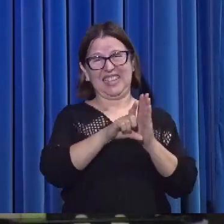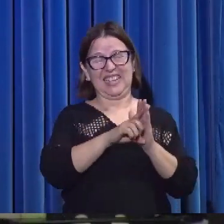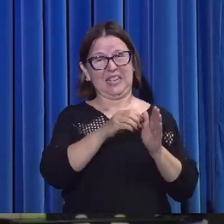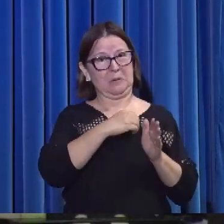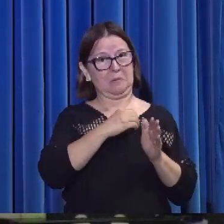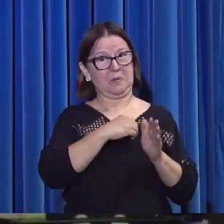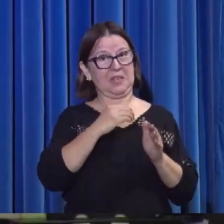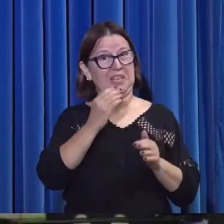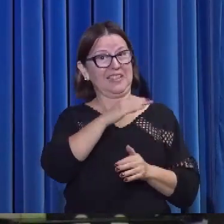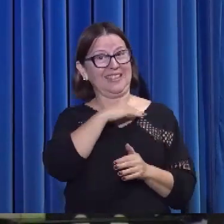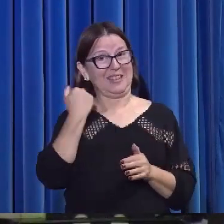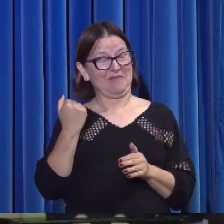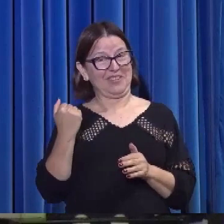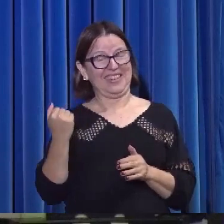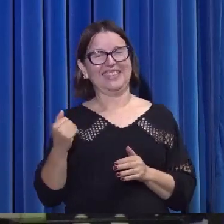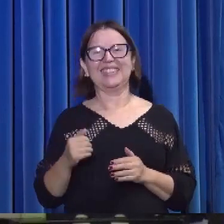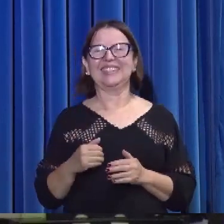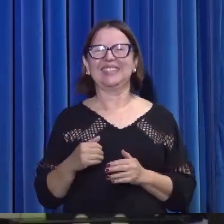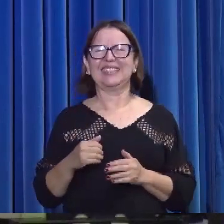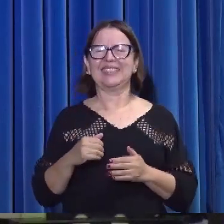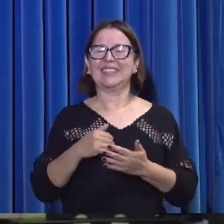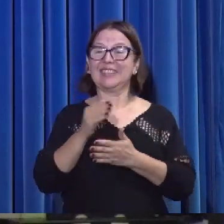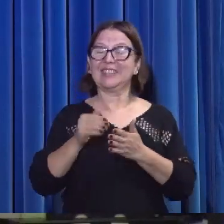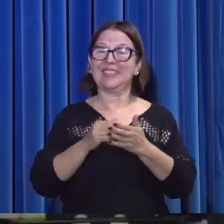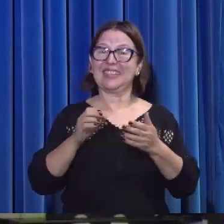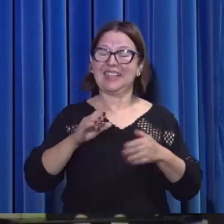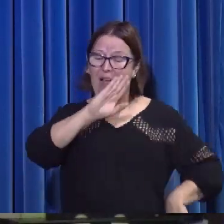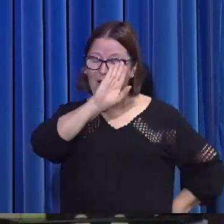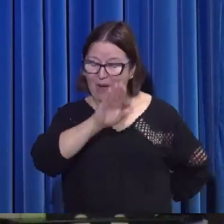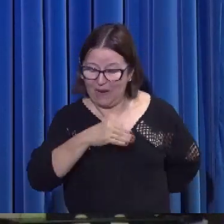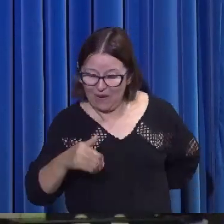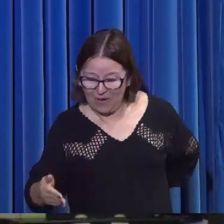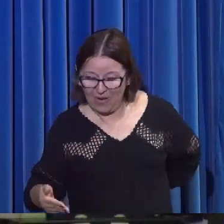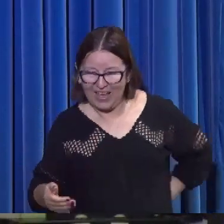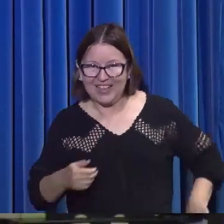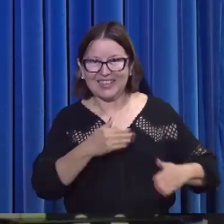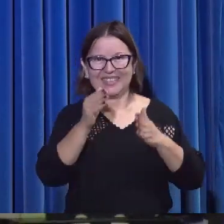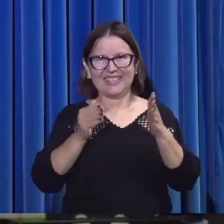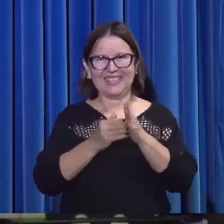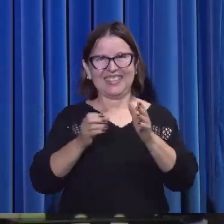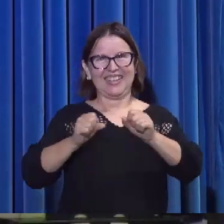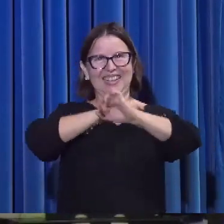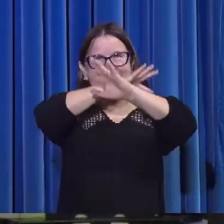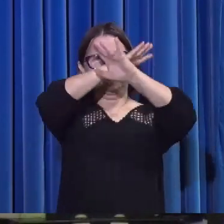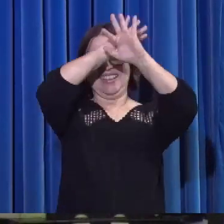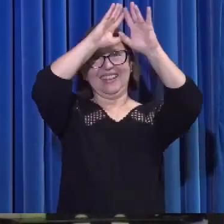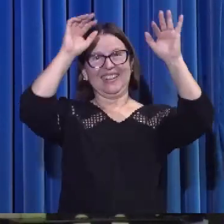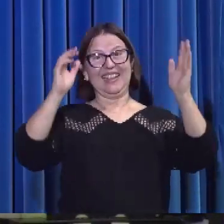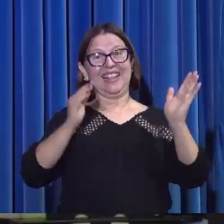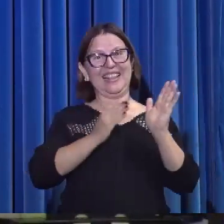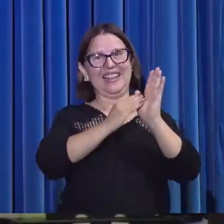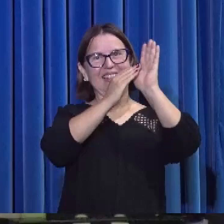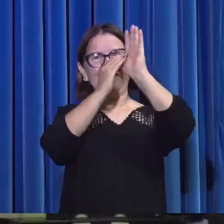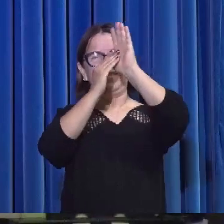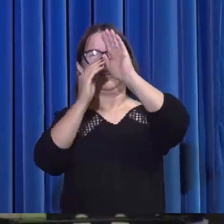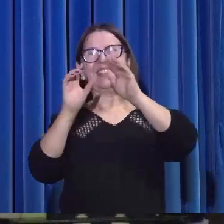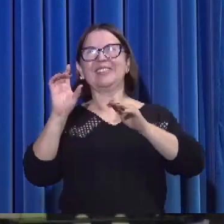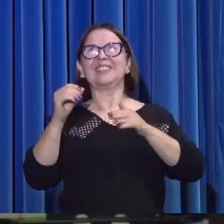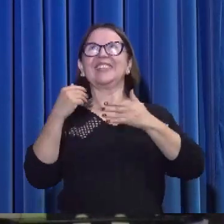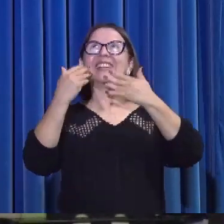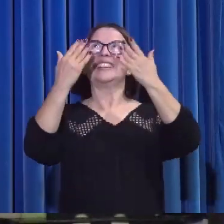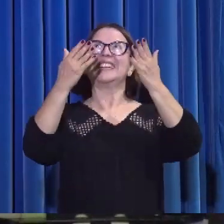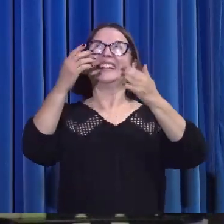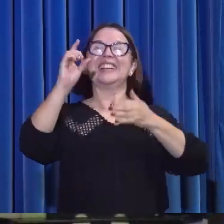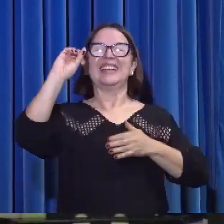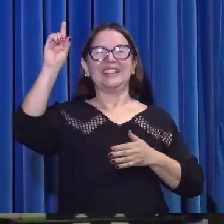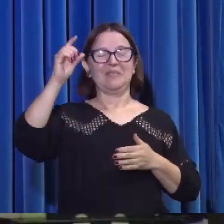honra, toda a glória e louvor sejam dados somente a Ele, para sempre e